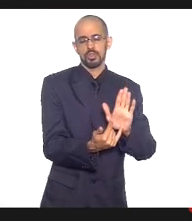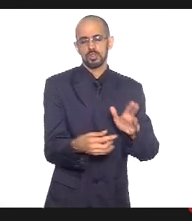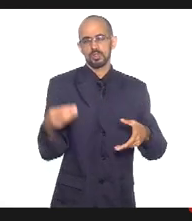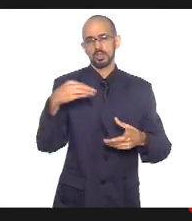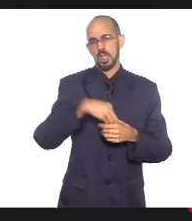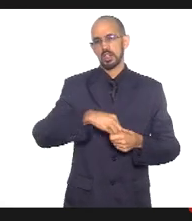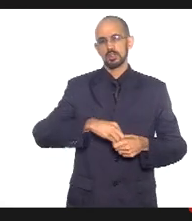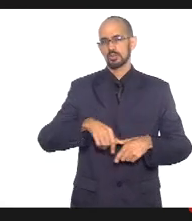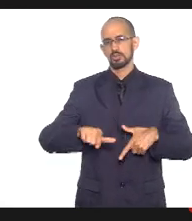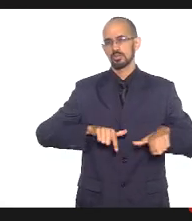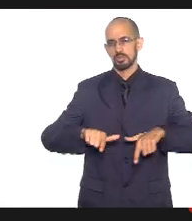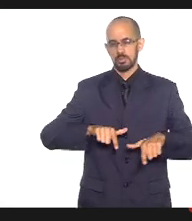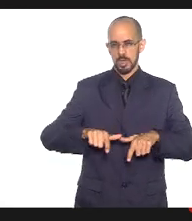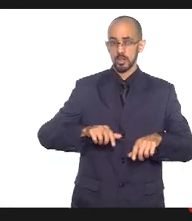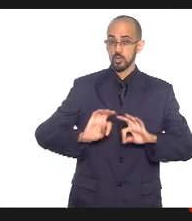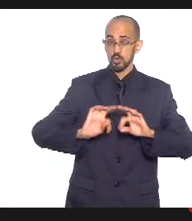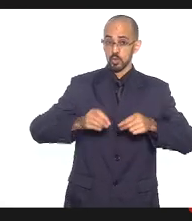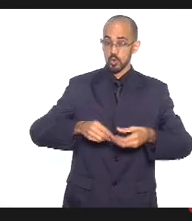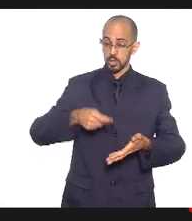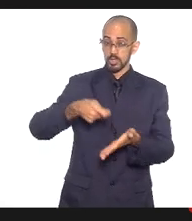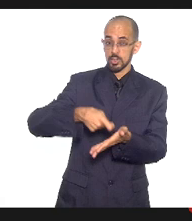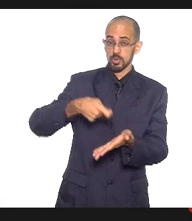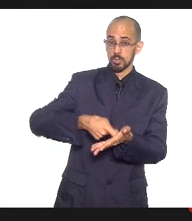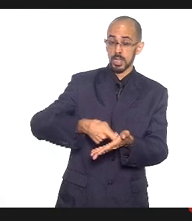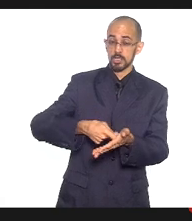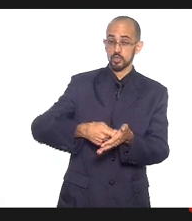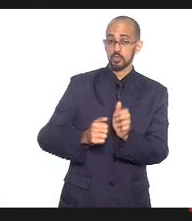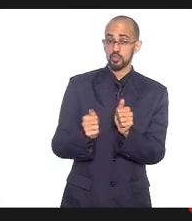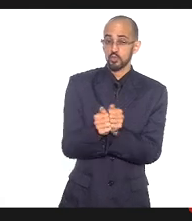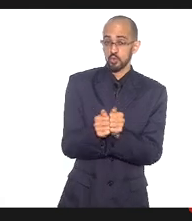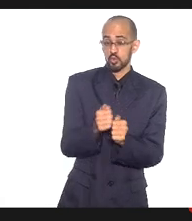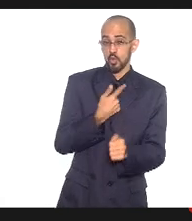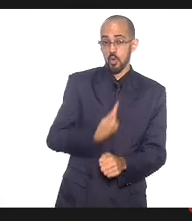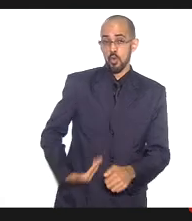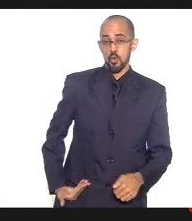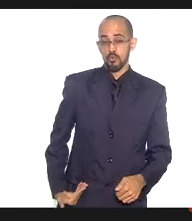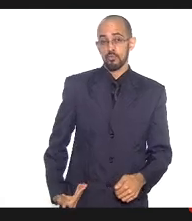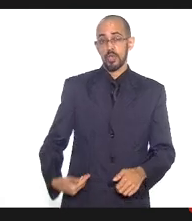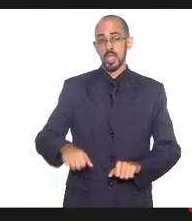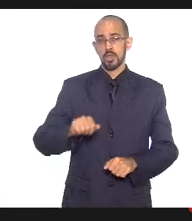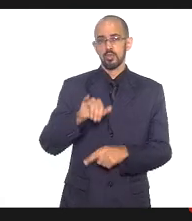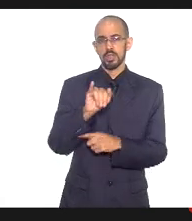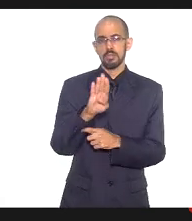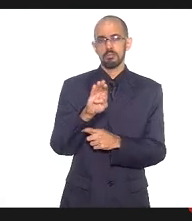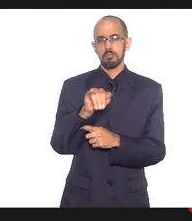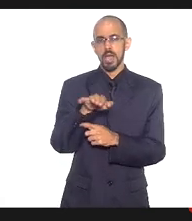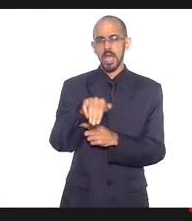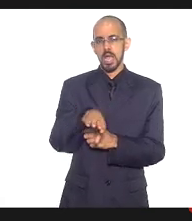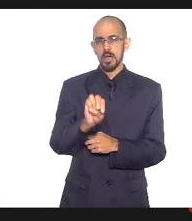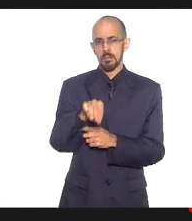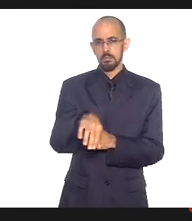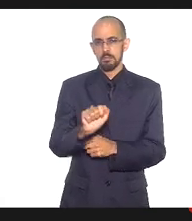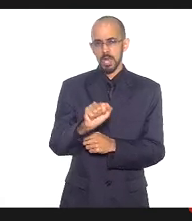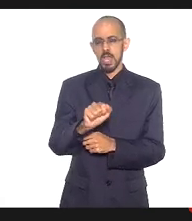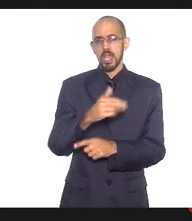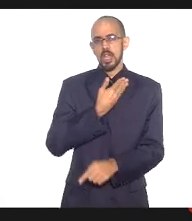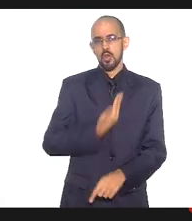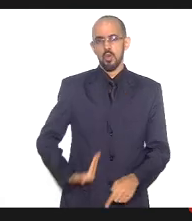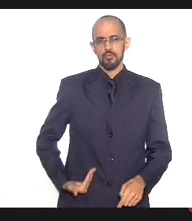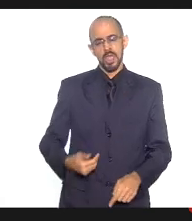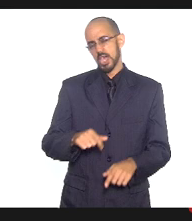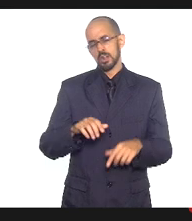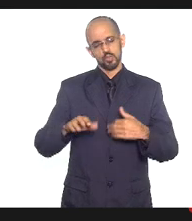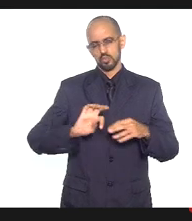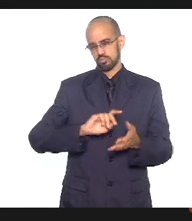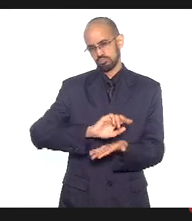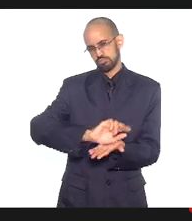em exercício das obrigações do consórcio perante o governo, junto da ANP, IBAMA, PPSA, que a gente colocou alguns exemplos, mas